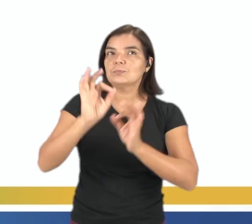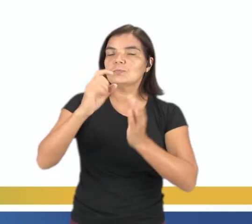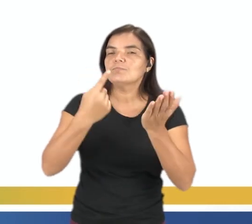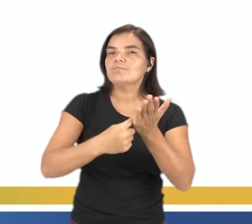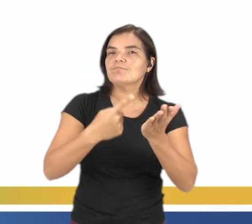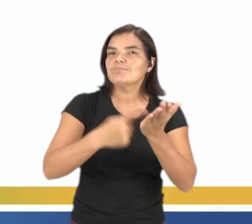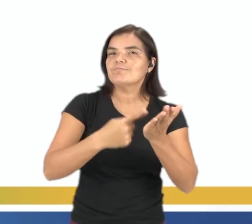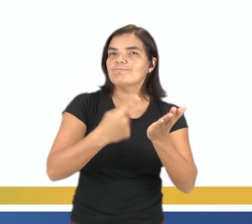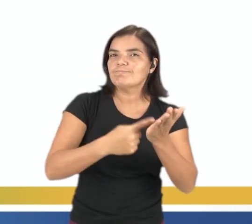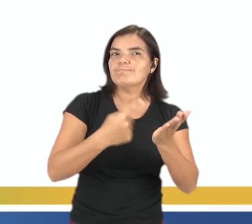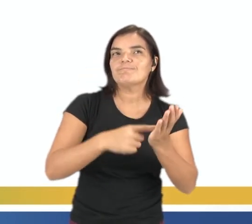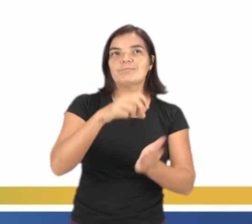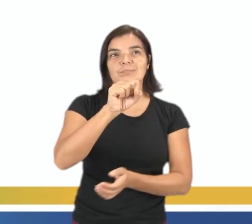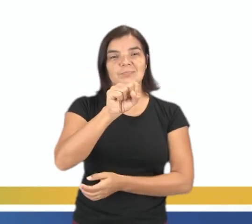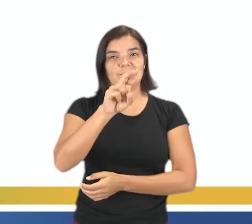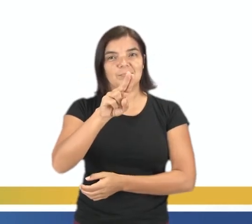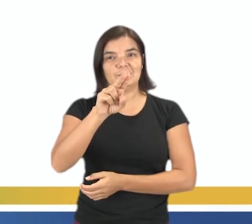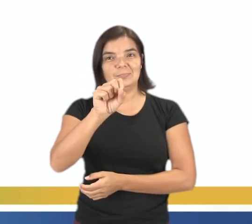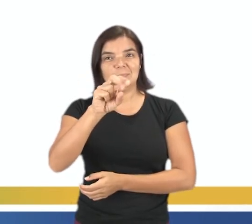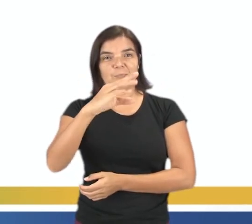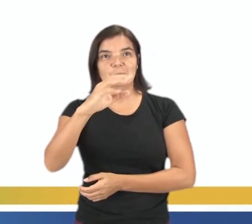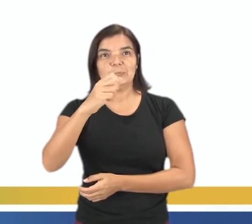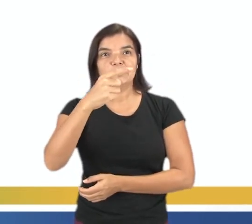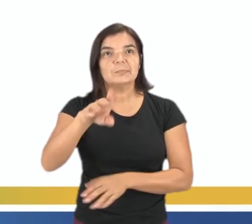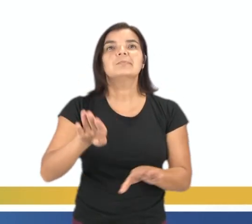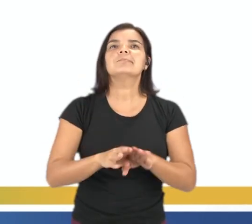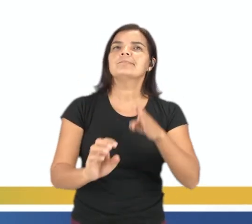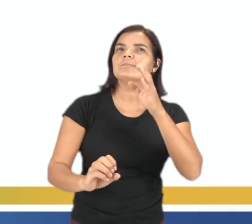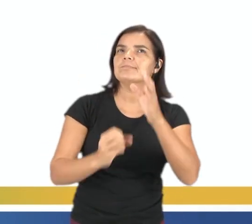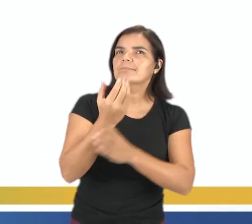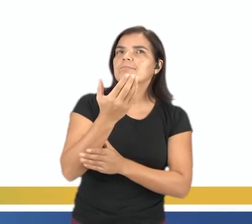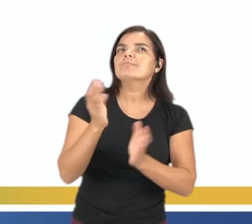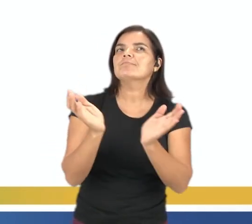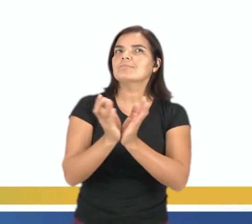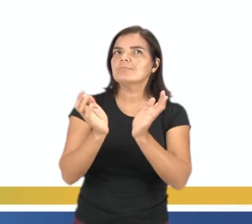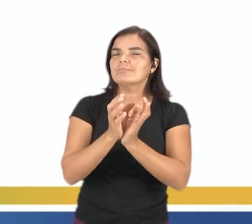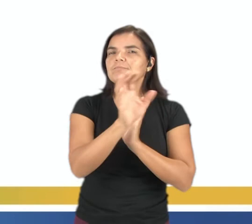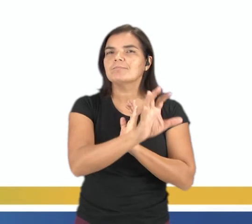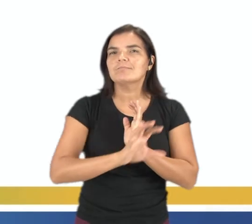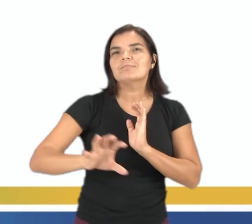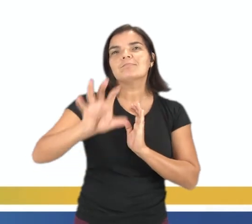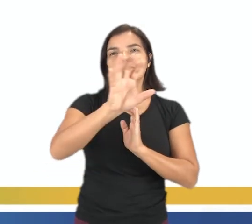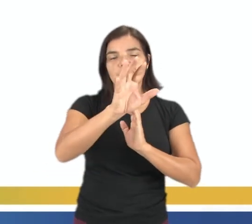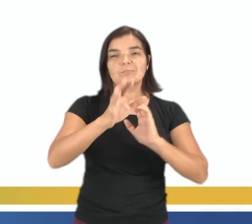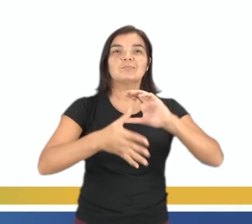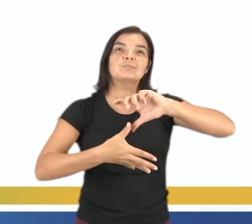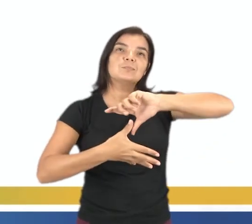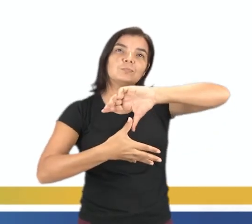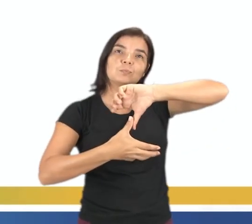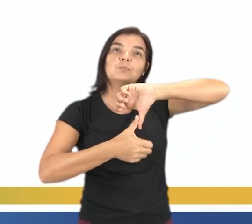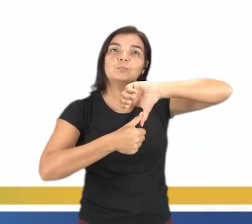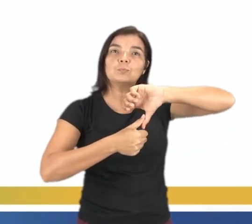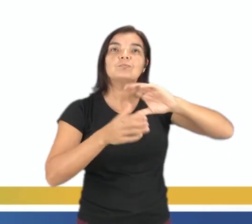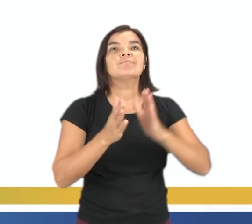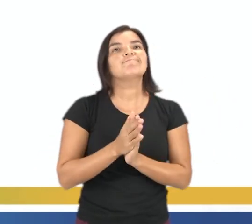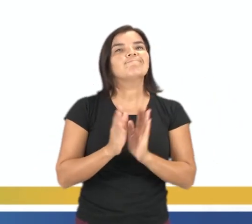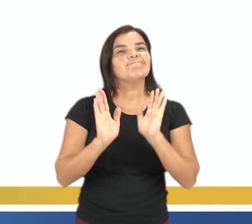1991 formou o Tratado de Assunção, dando origem a um bloco regional do Hemisfério